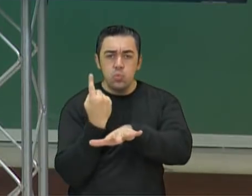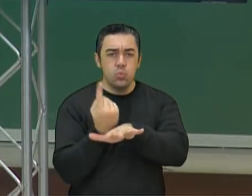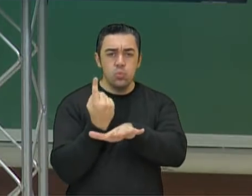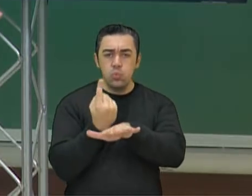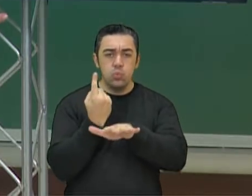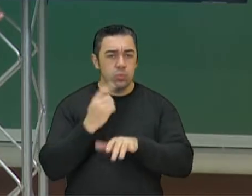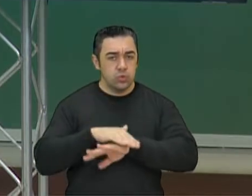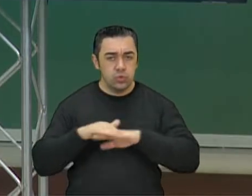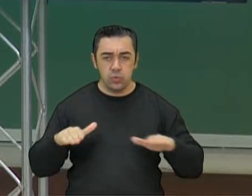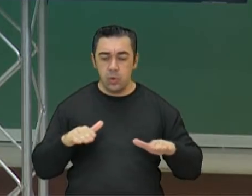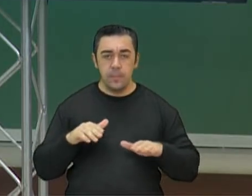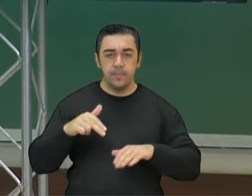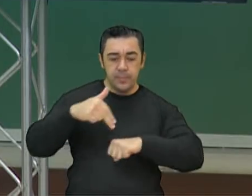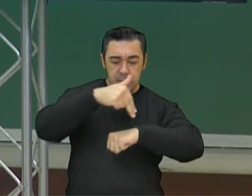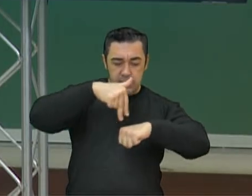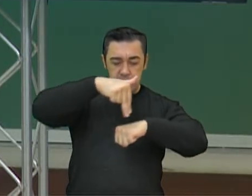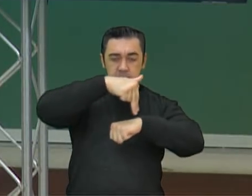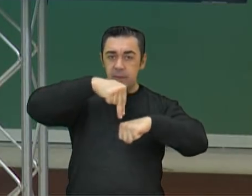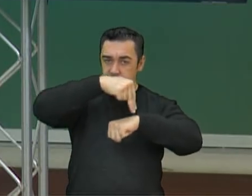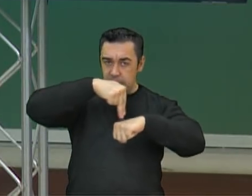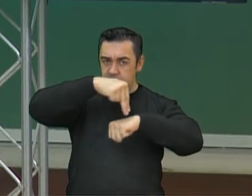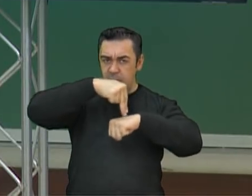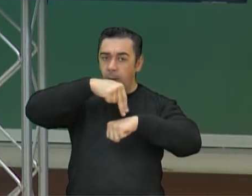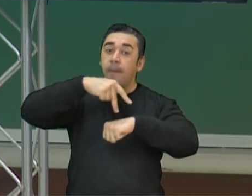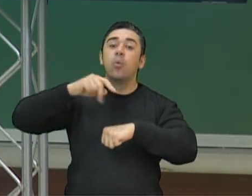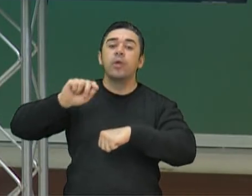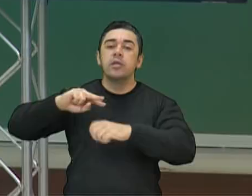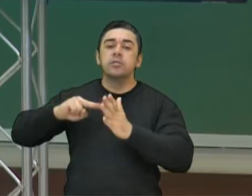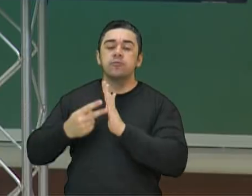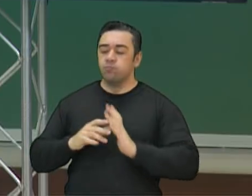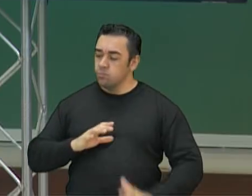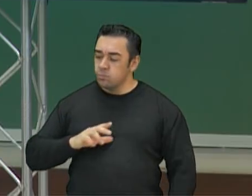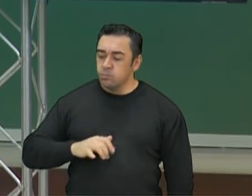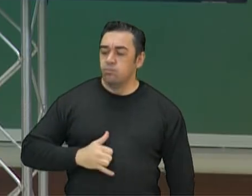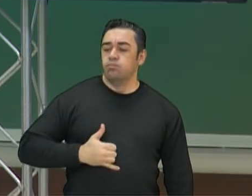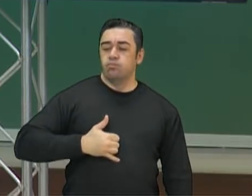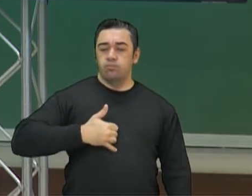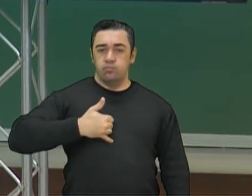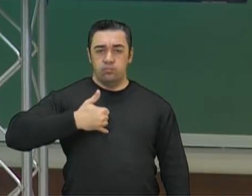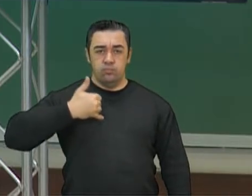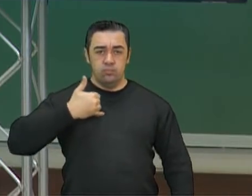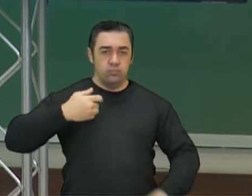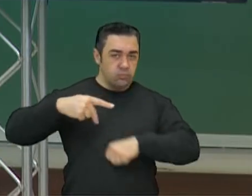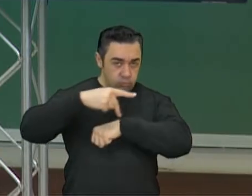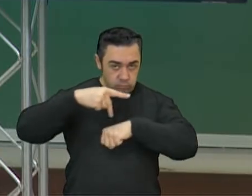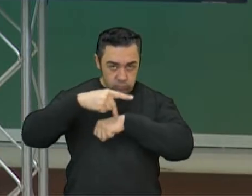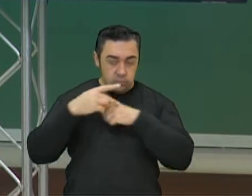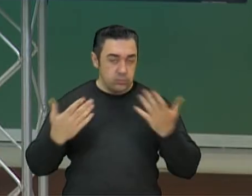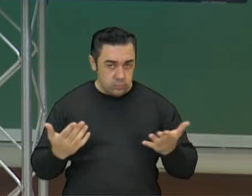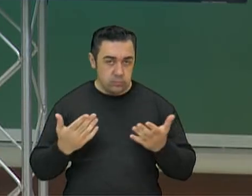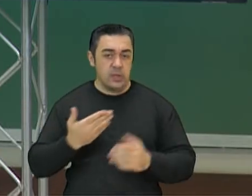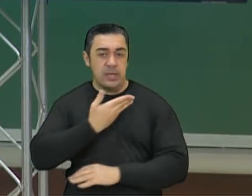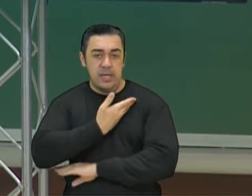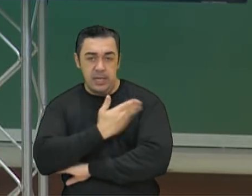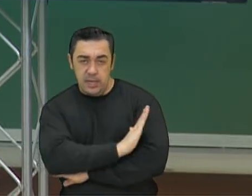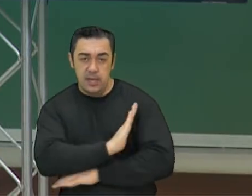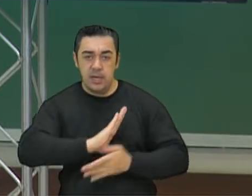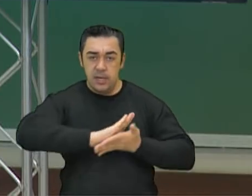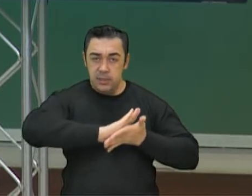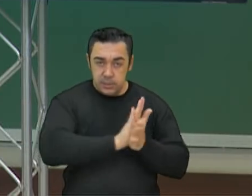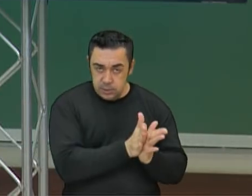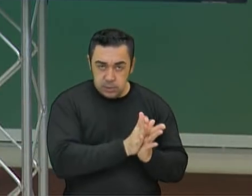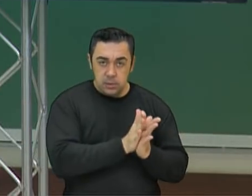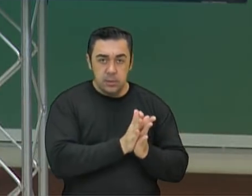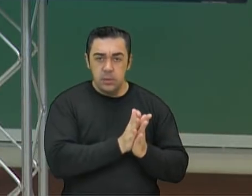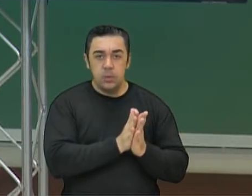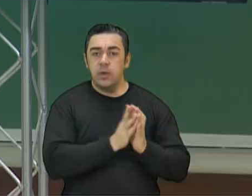ideias. Nacionalismo, a defesa do orgulho do seu povo. O racismo,